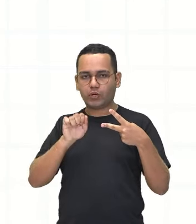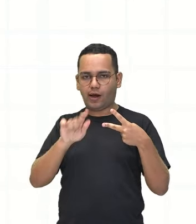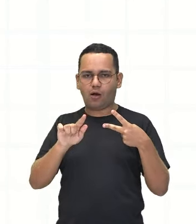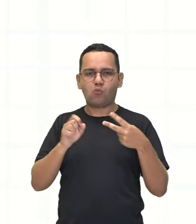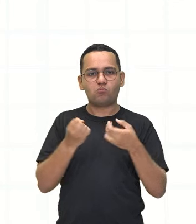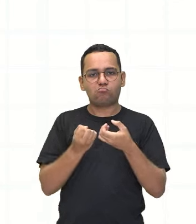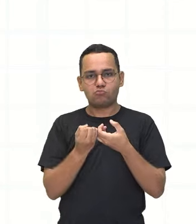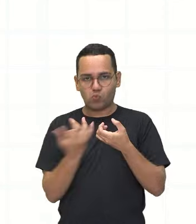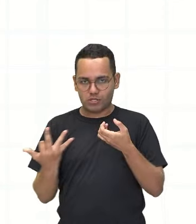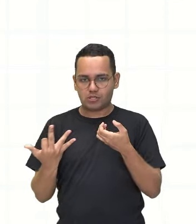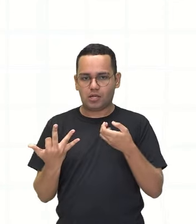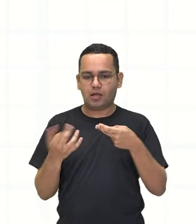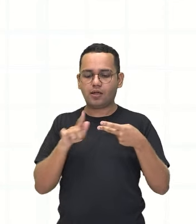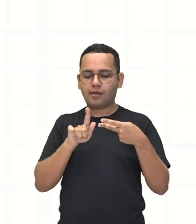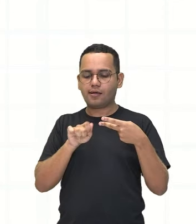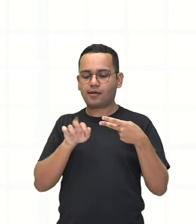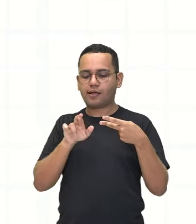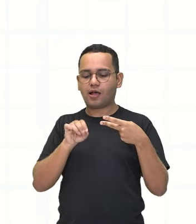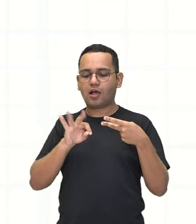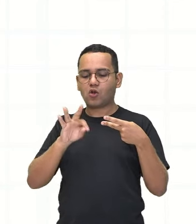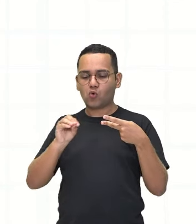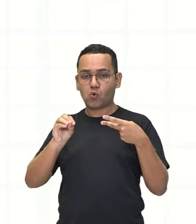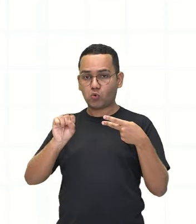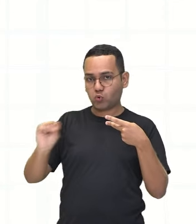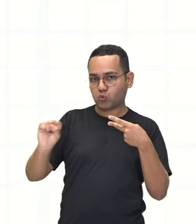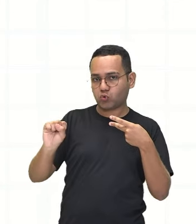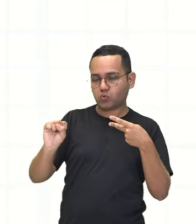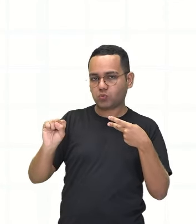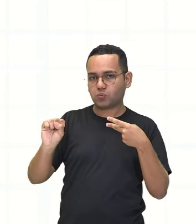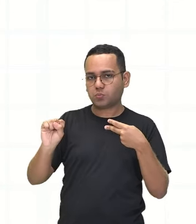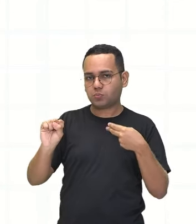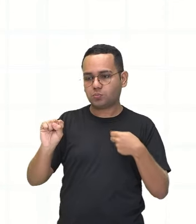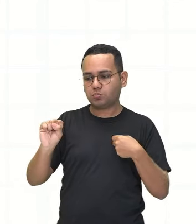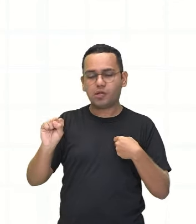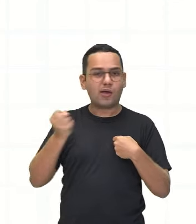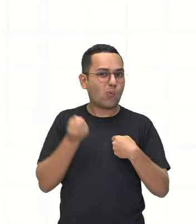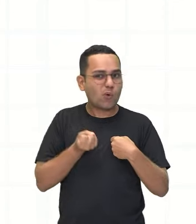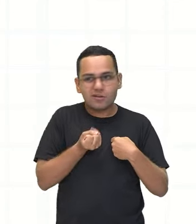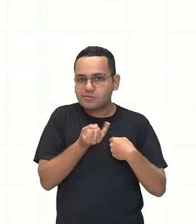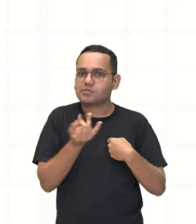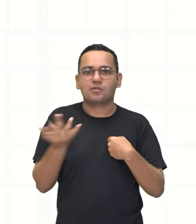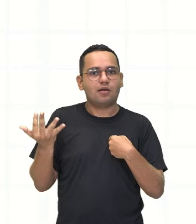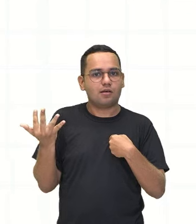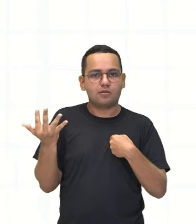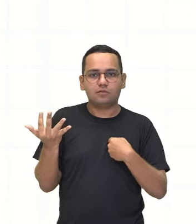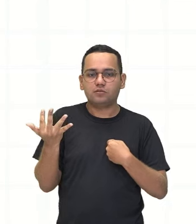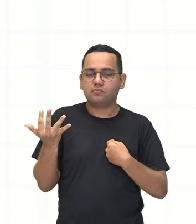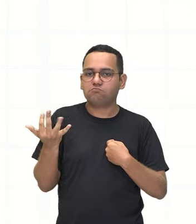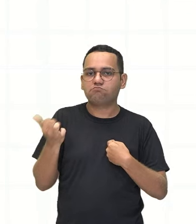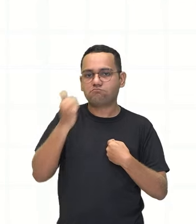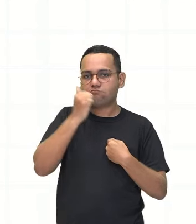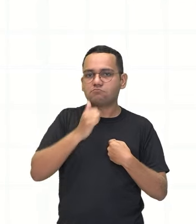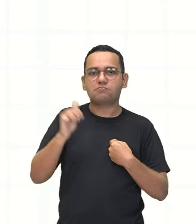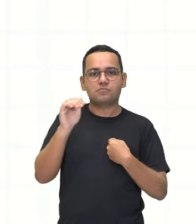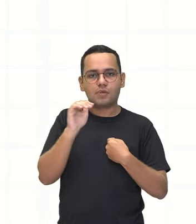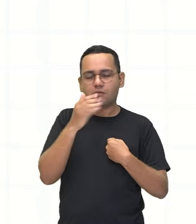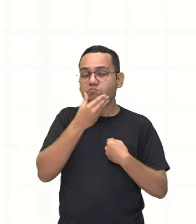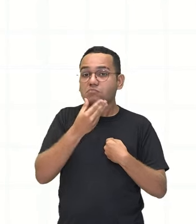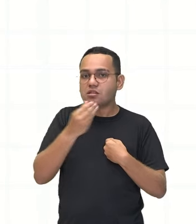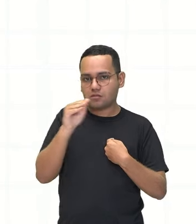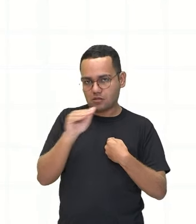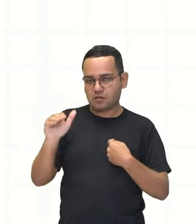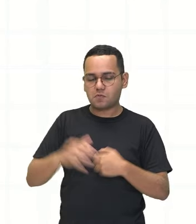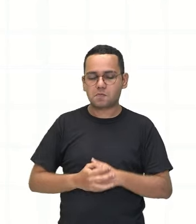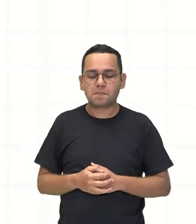o S, né? Aparece aqui no final indicando, né? O plural, ou seja, é mais de um menino. Aliás, mais de um garoto,